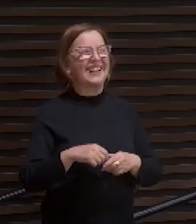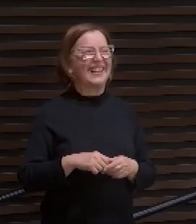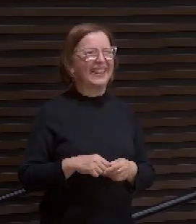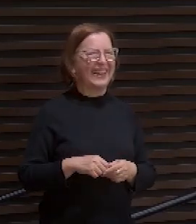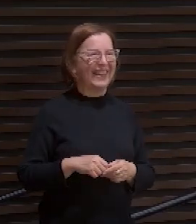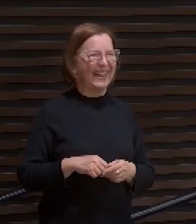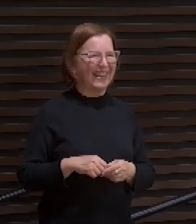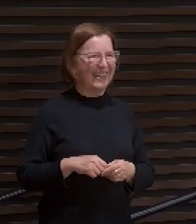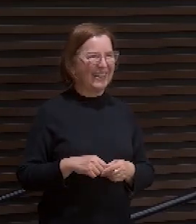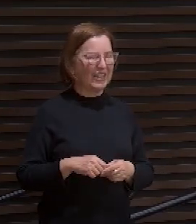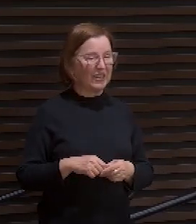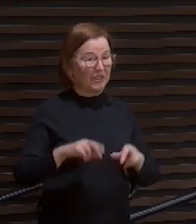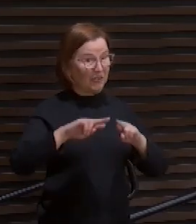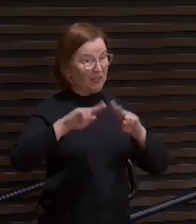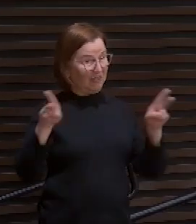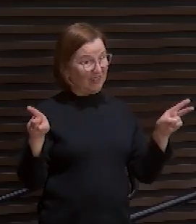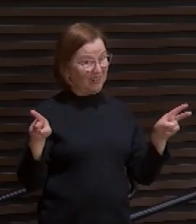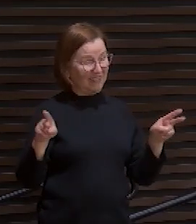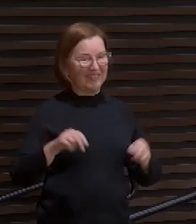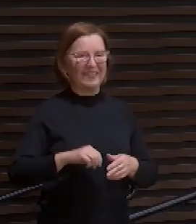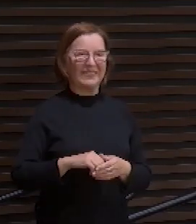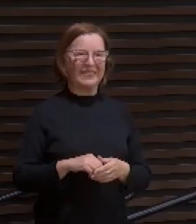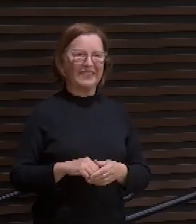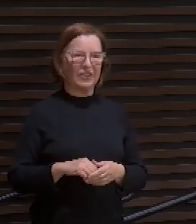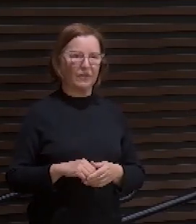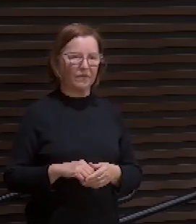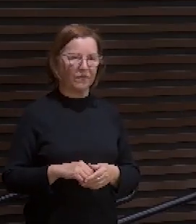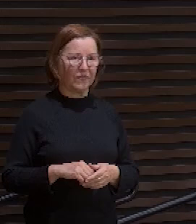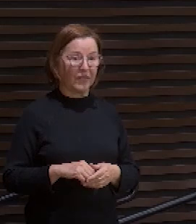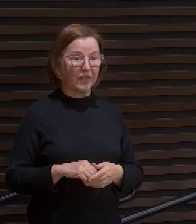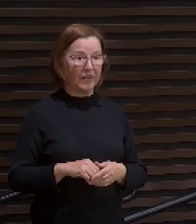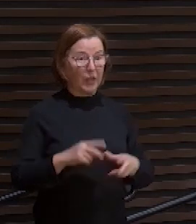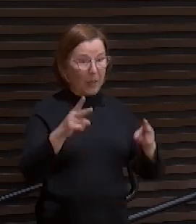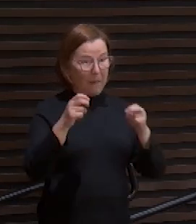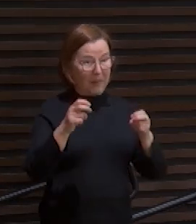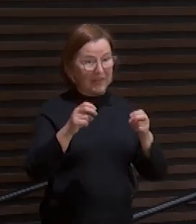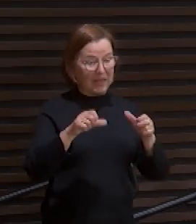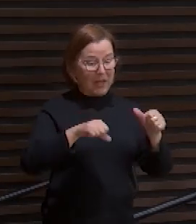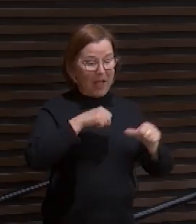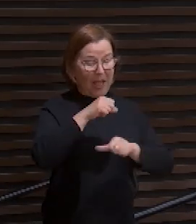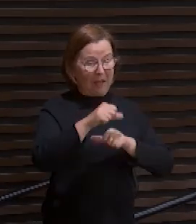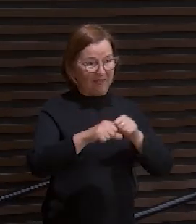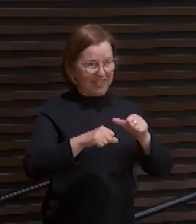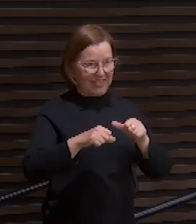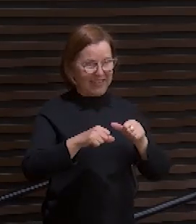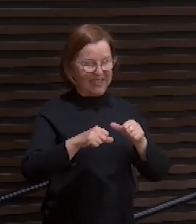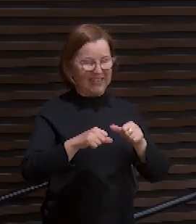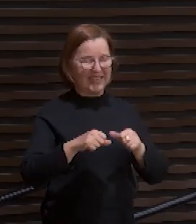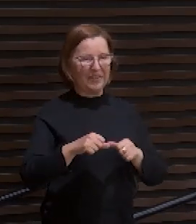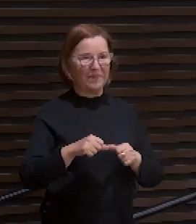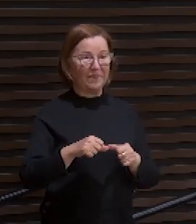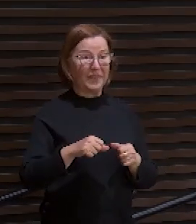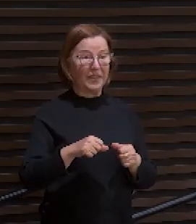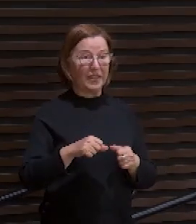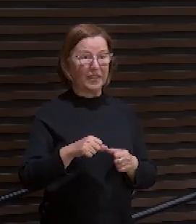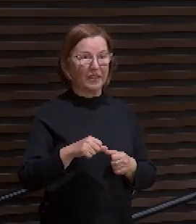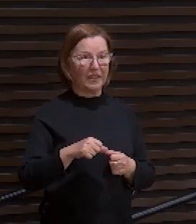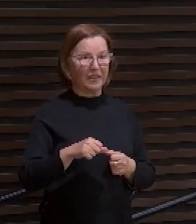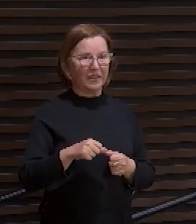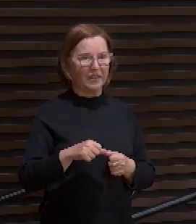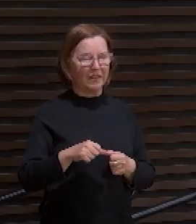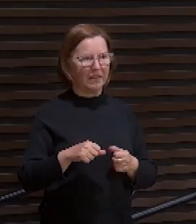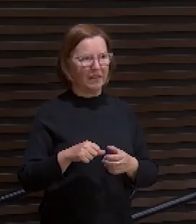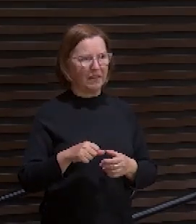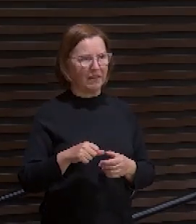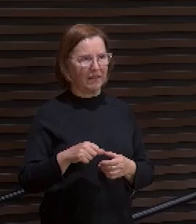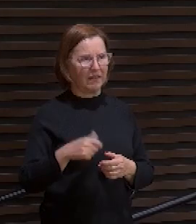Você vê como é que é diferente? Você viu a mudança das 2 semanas? A